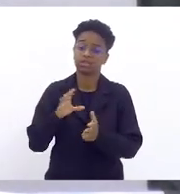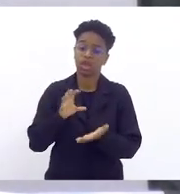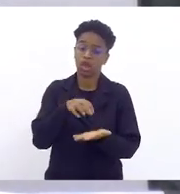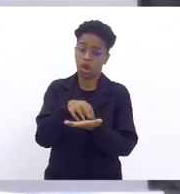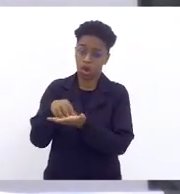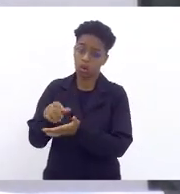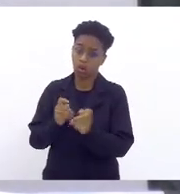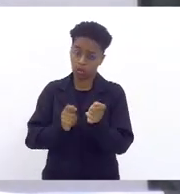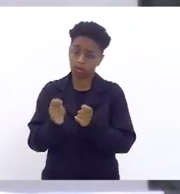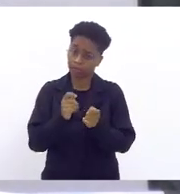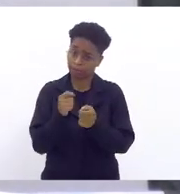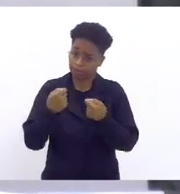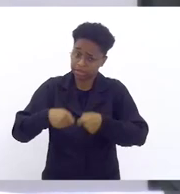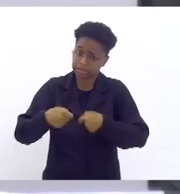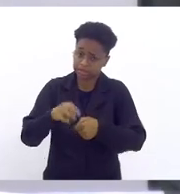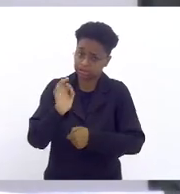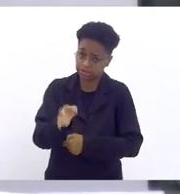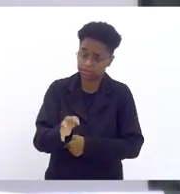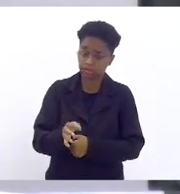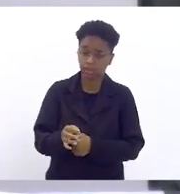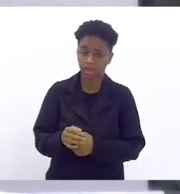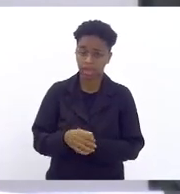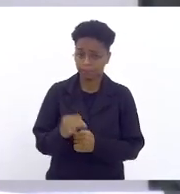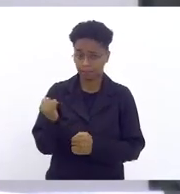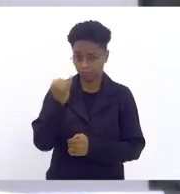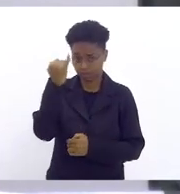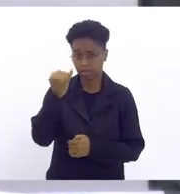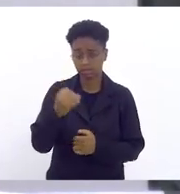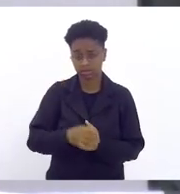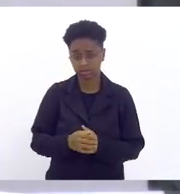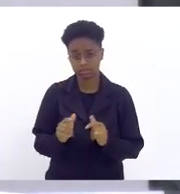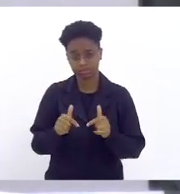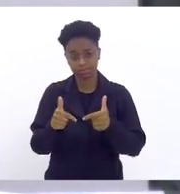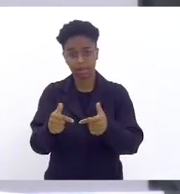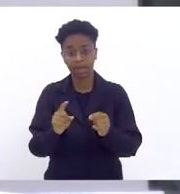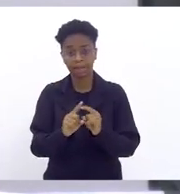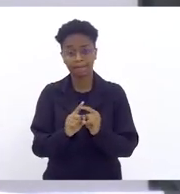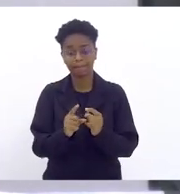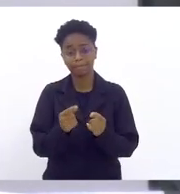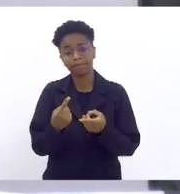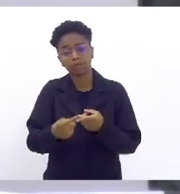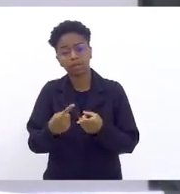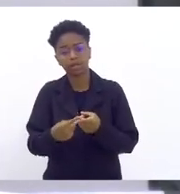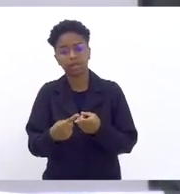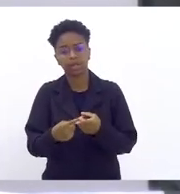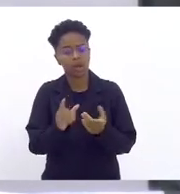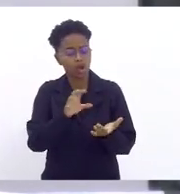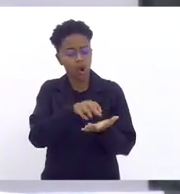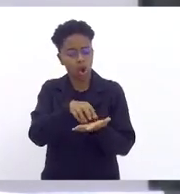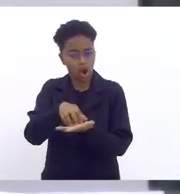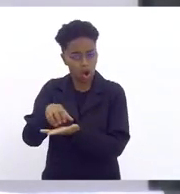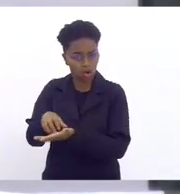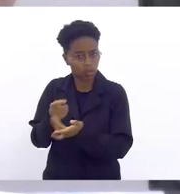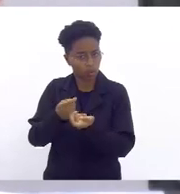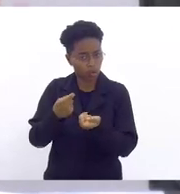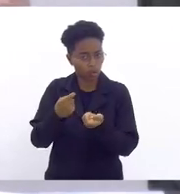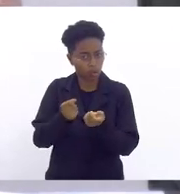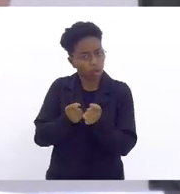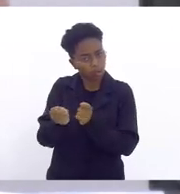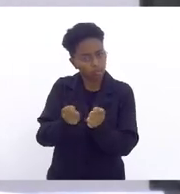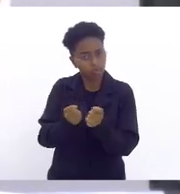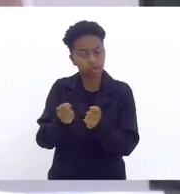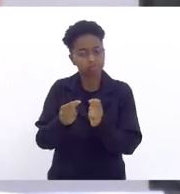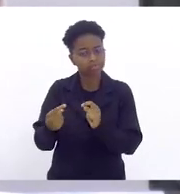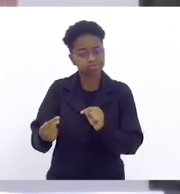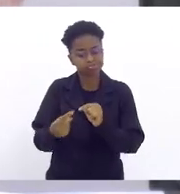necessários né são extremamente necessárias as suas ações porque eles também se faltam né pelo princípio da